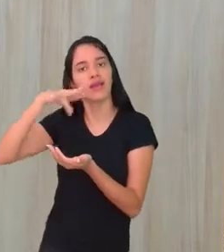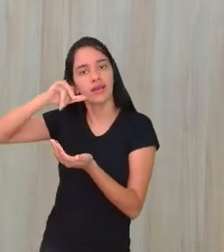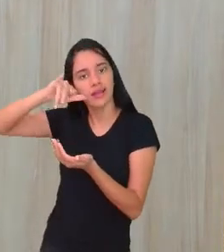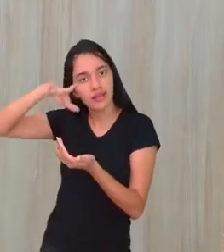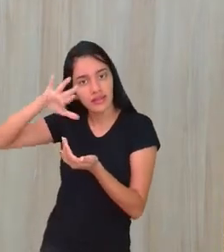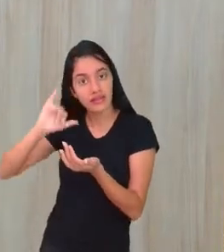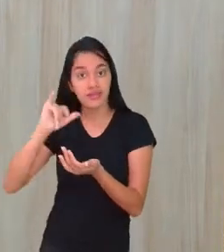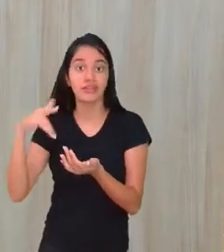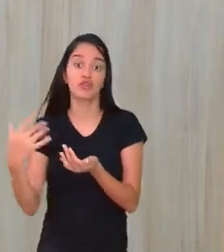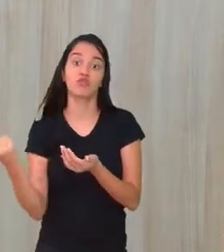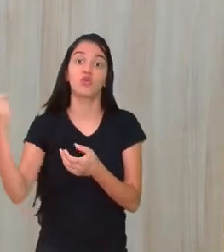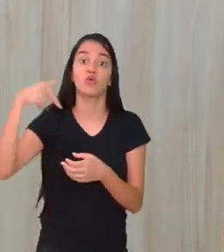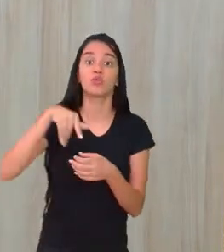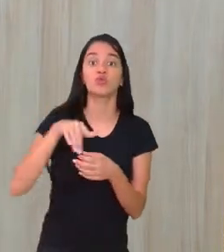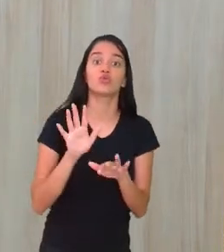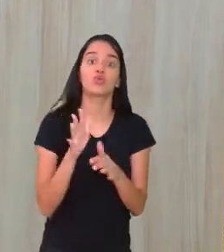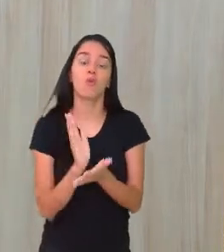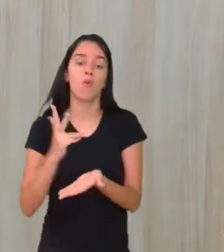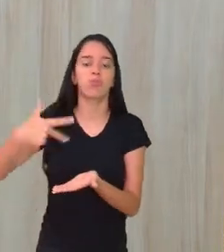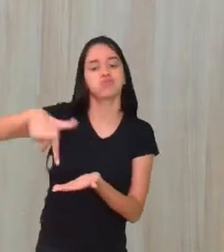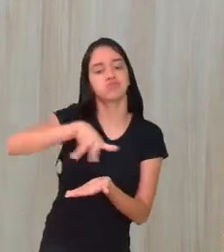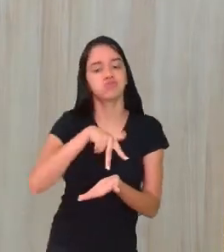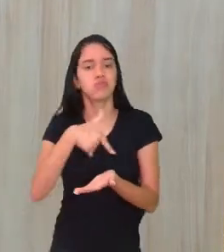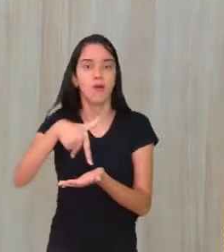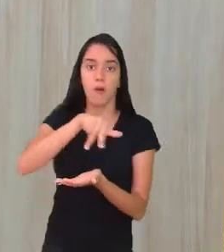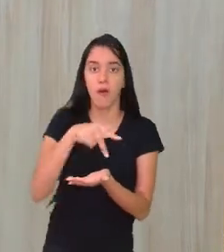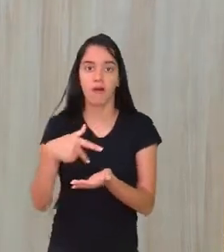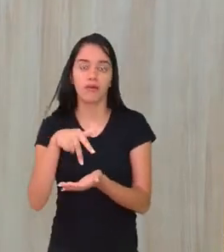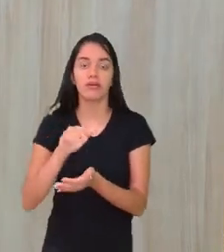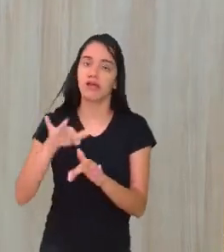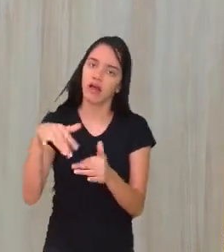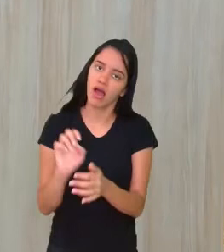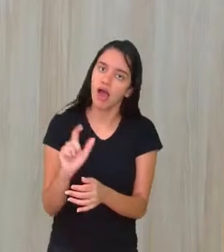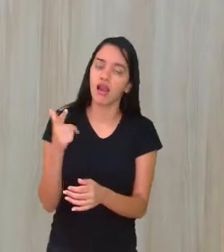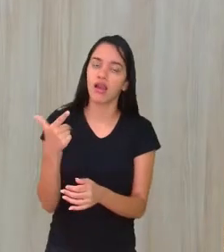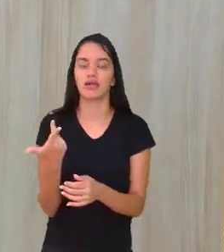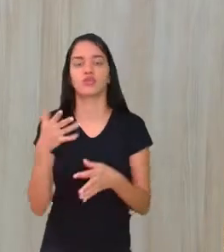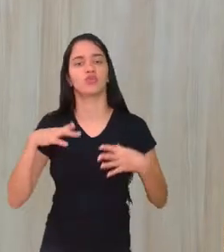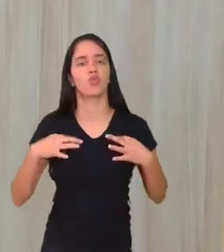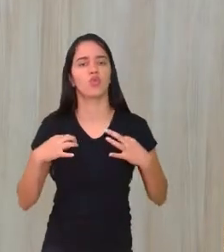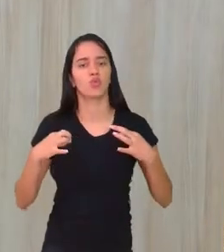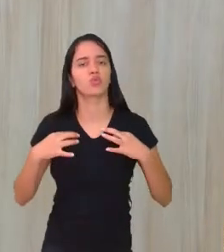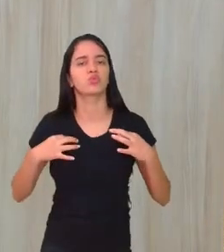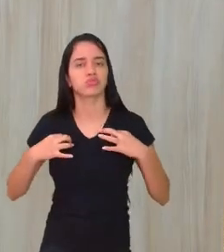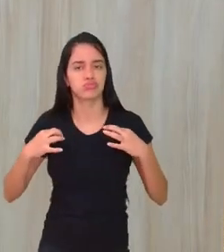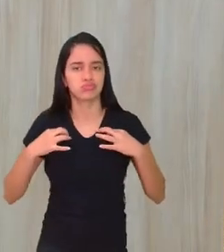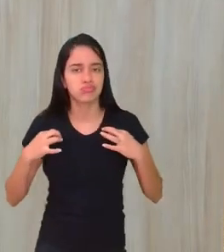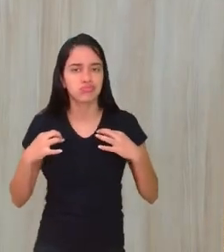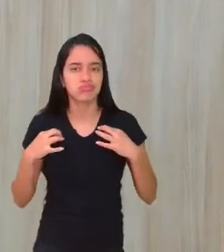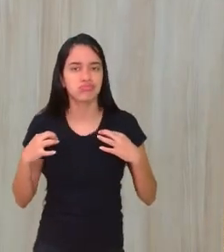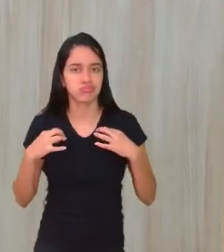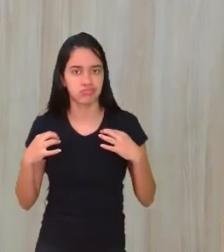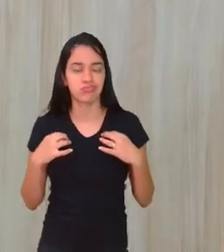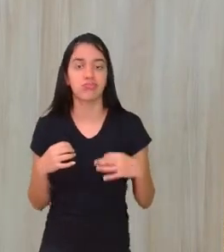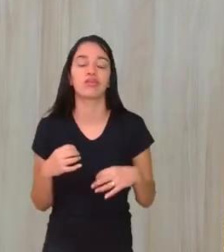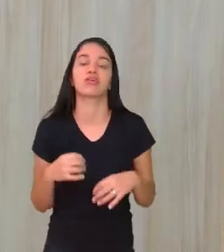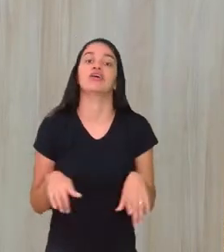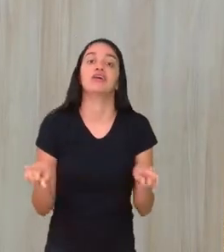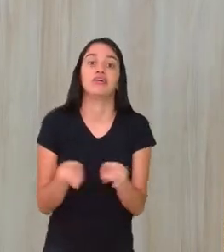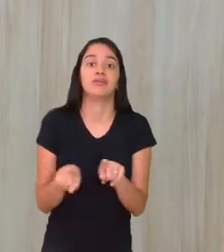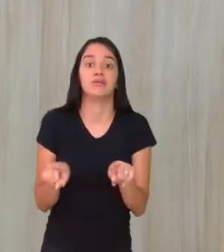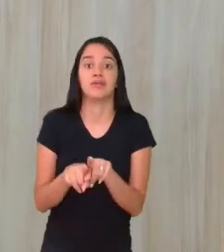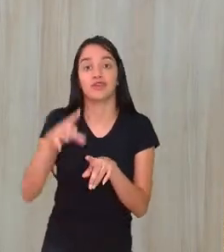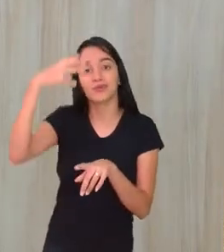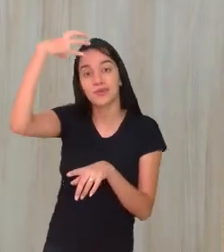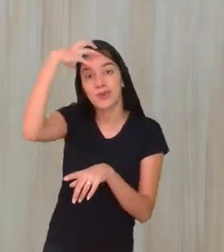dançar, manipulada, claro, e vestida, né, dentro desses moldes. E o imperador